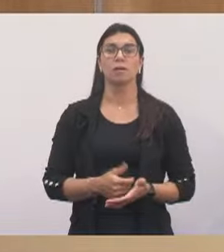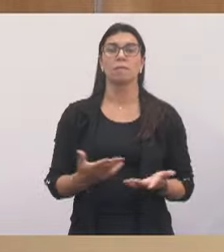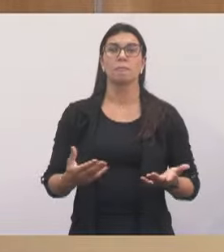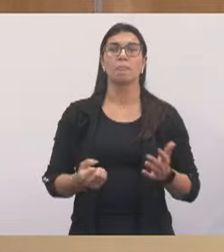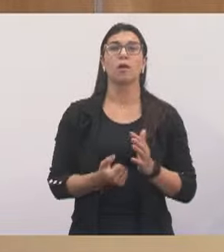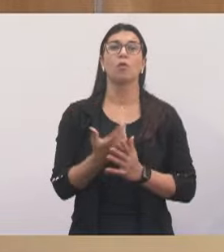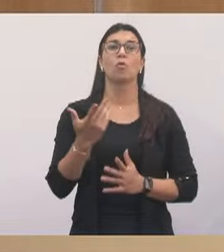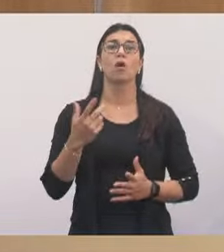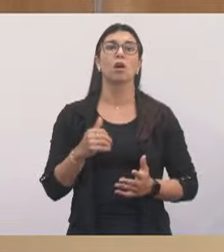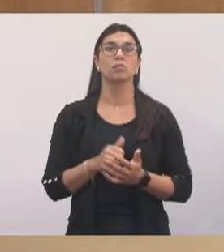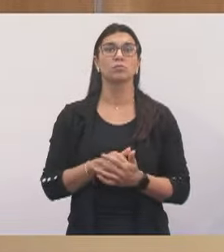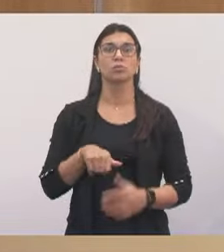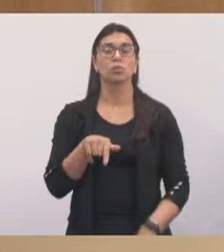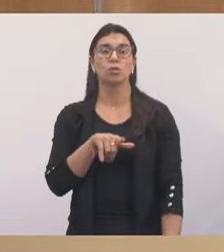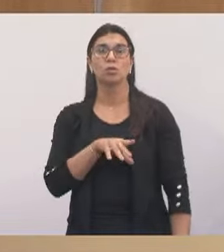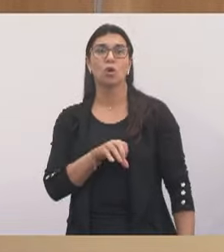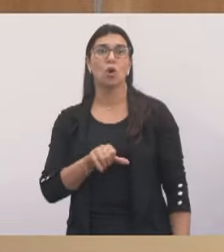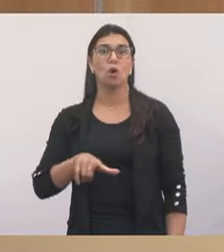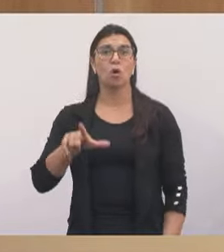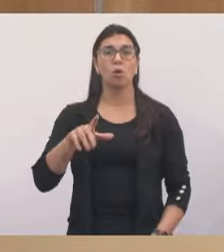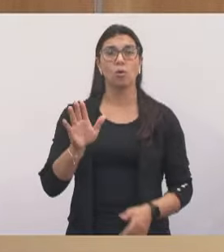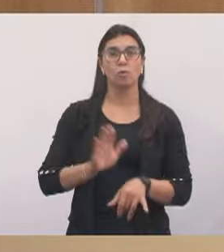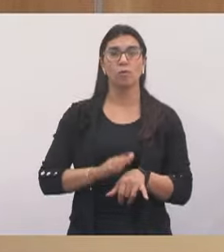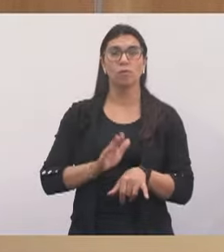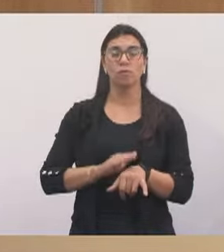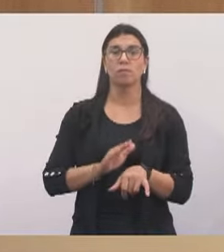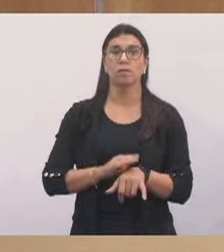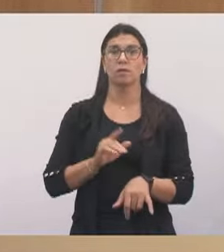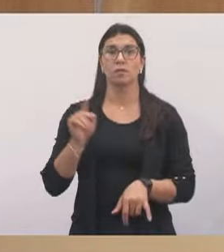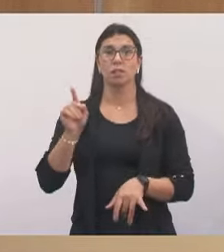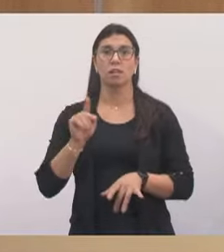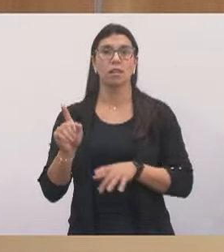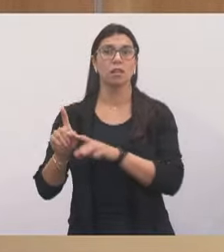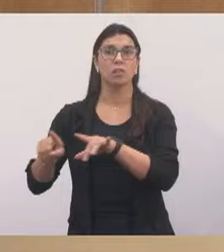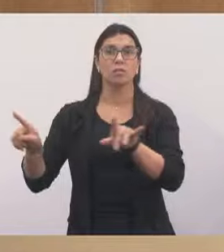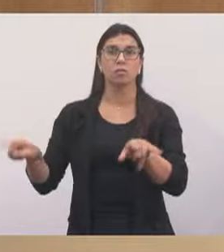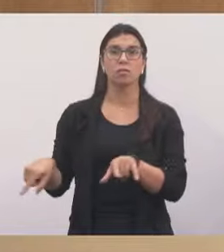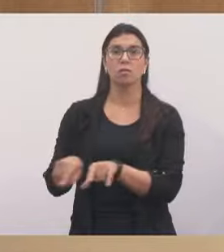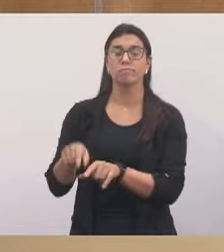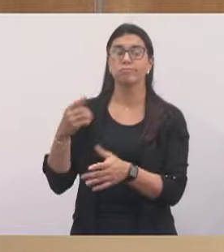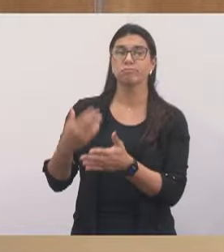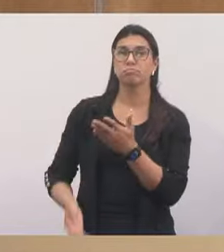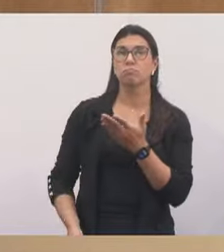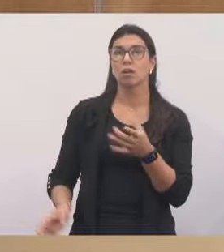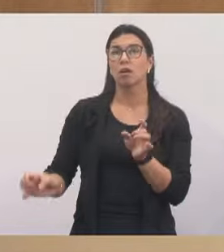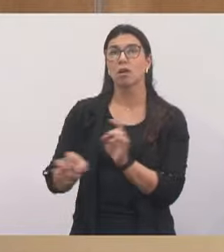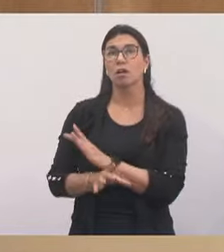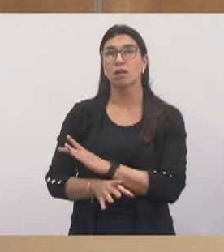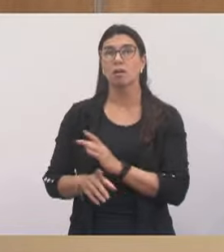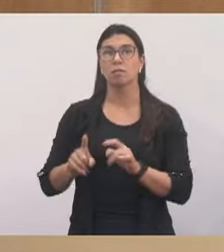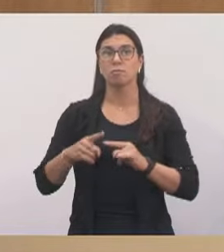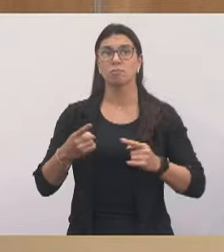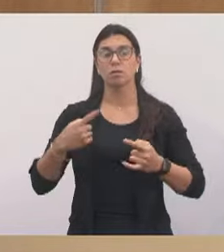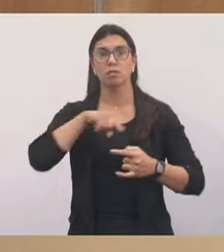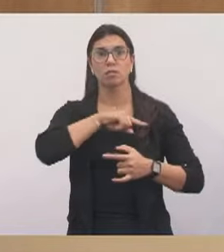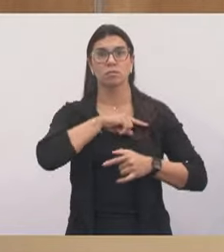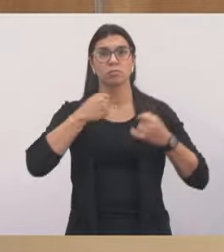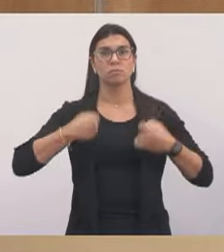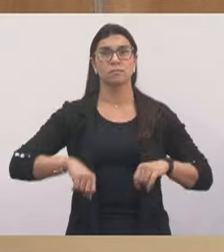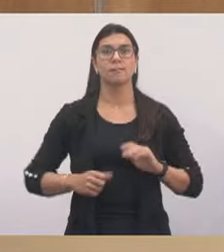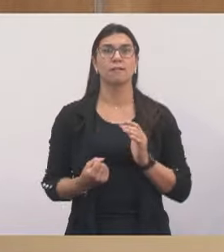dizer, né? Então é muita coisa. Os campos vão se perdendo e a gente precisa criar mecanismo